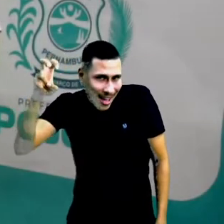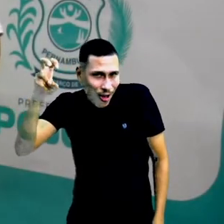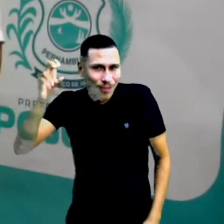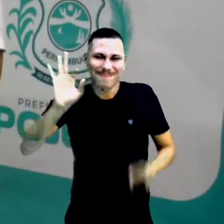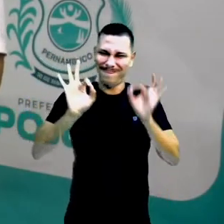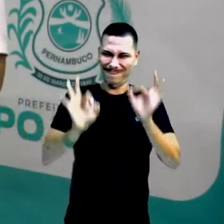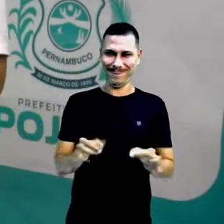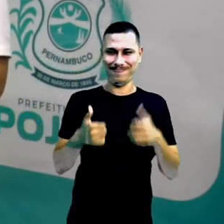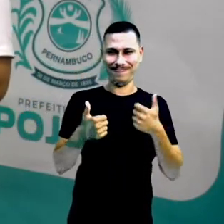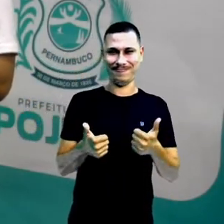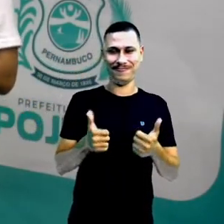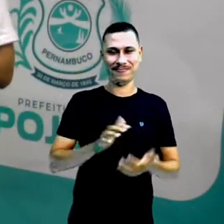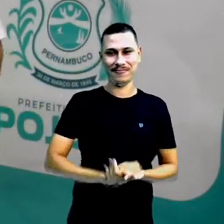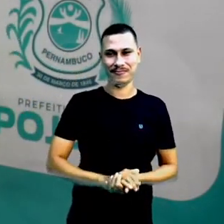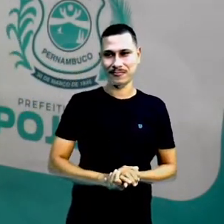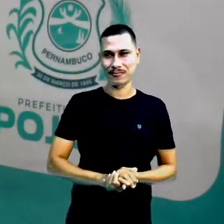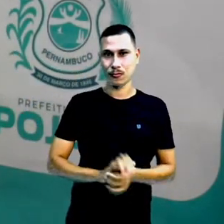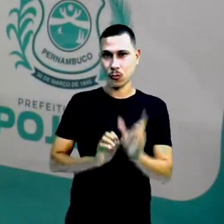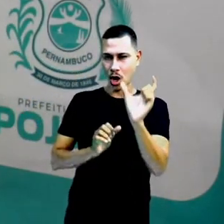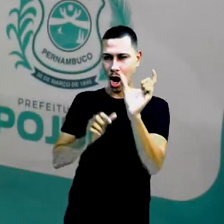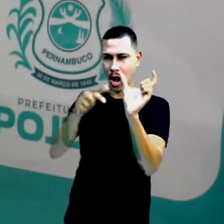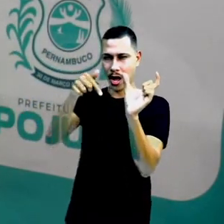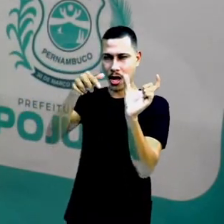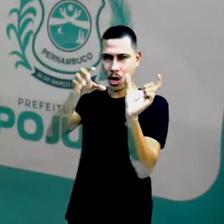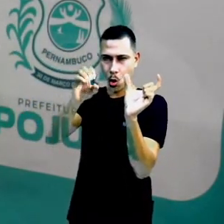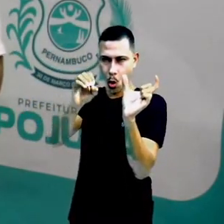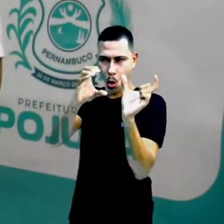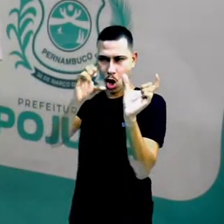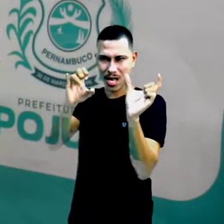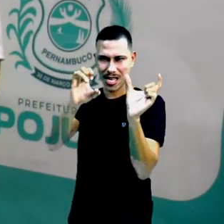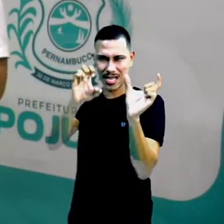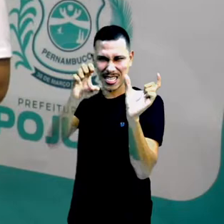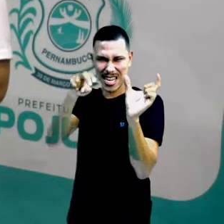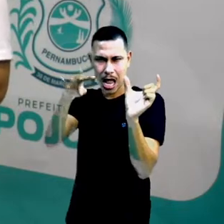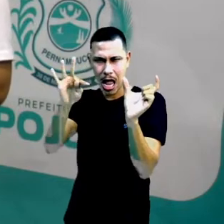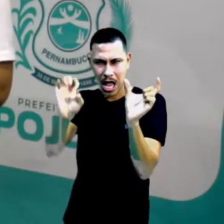35. Então, o quociente era 7.